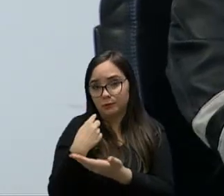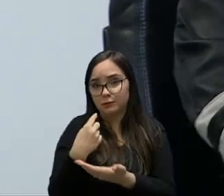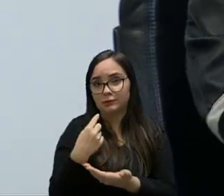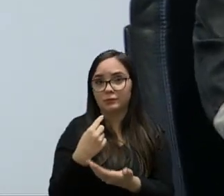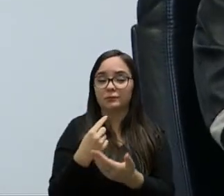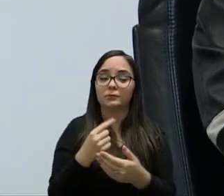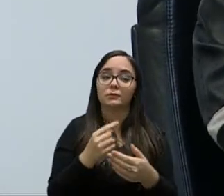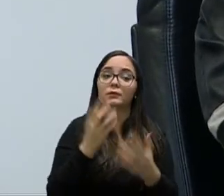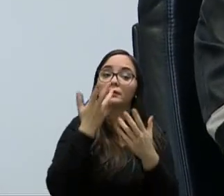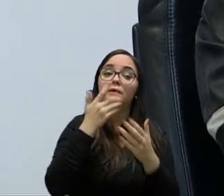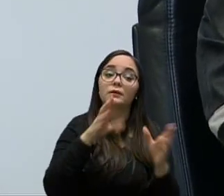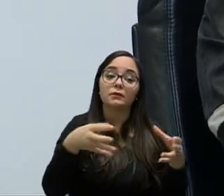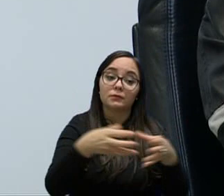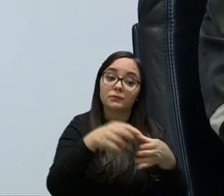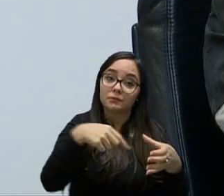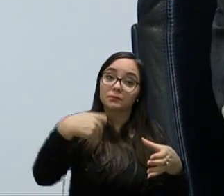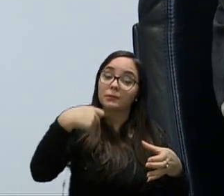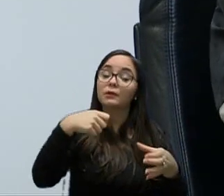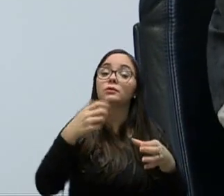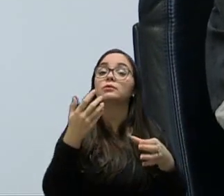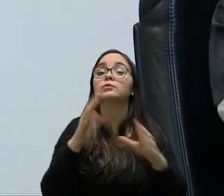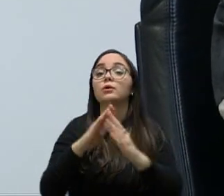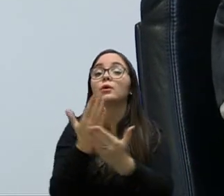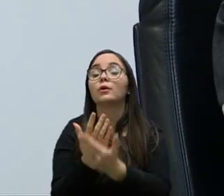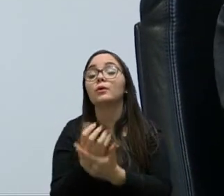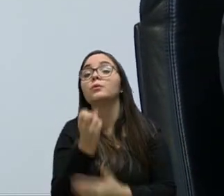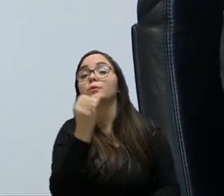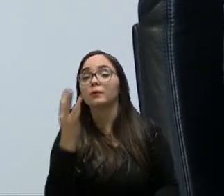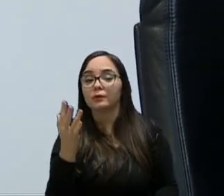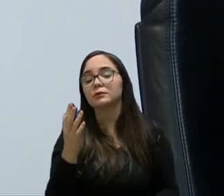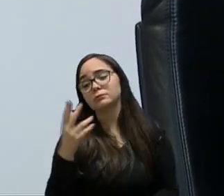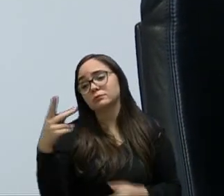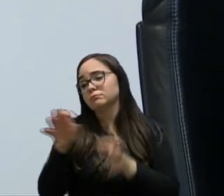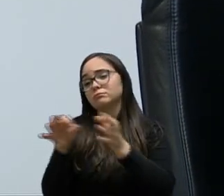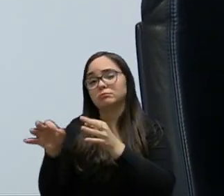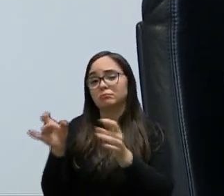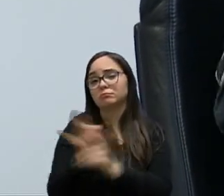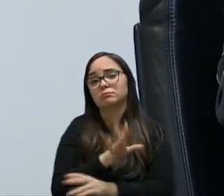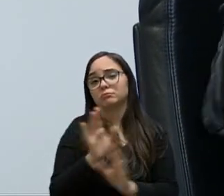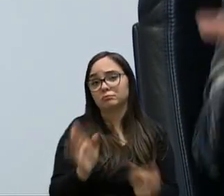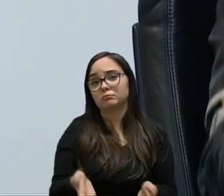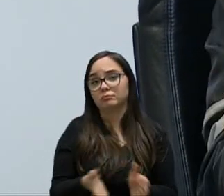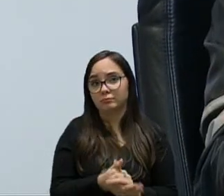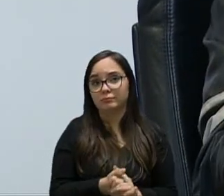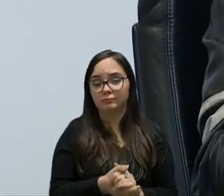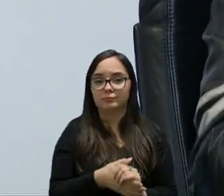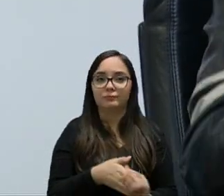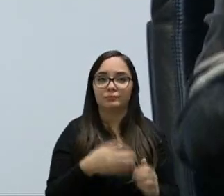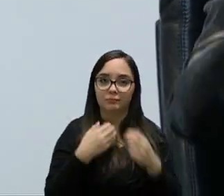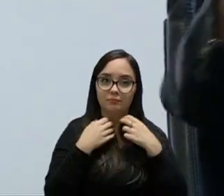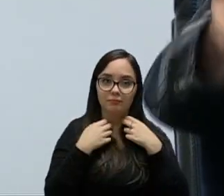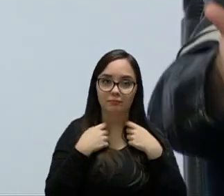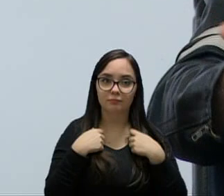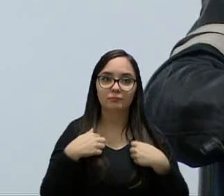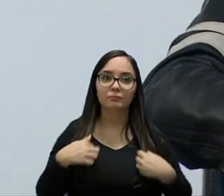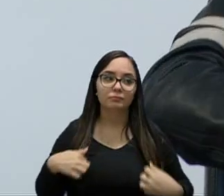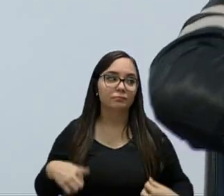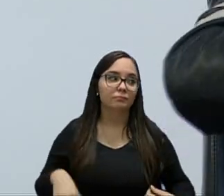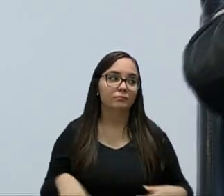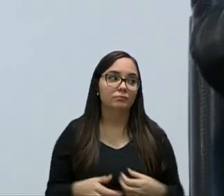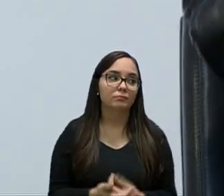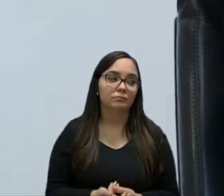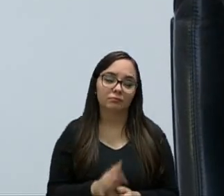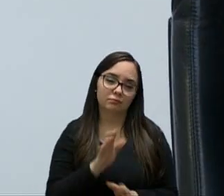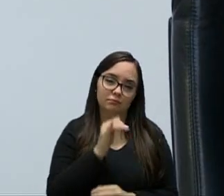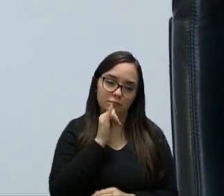atender tantas crianças por exemplo tava lá no ideal e esse tanto as crianças não corresponde a 50 creches é menos